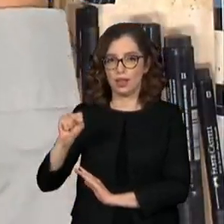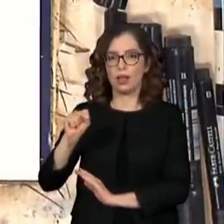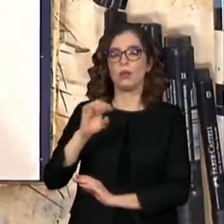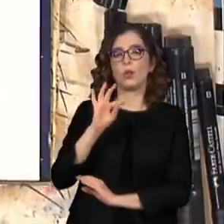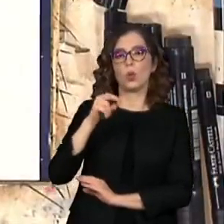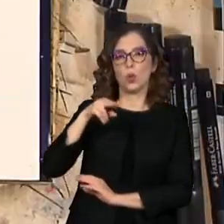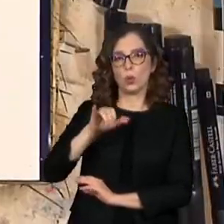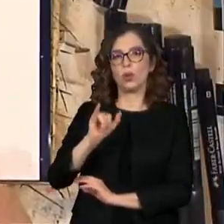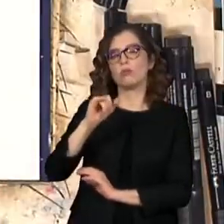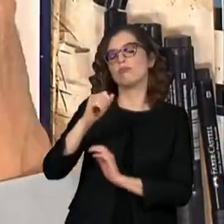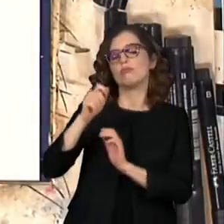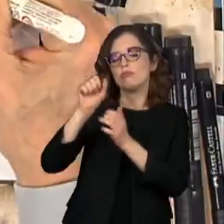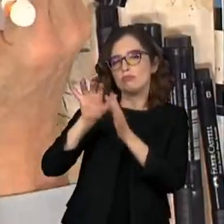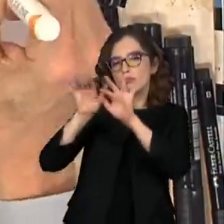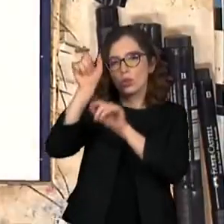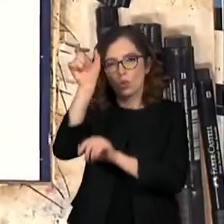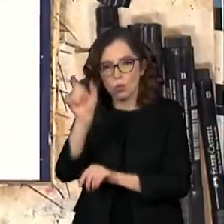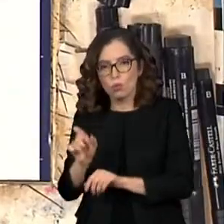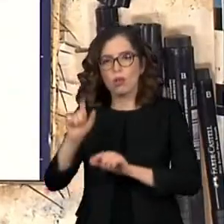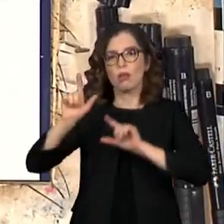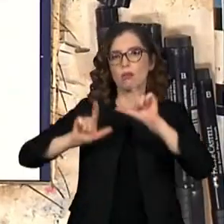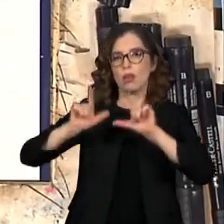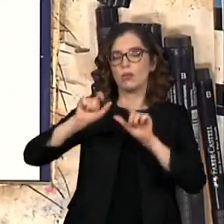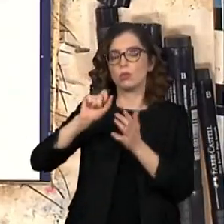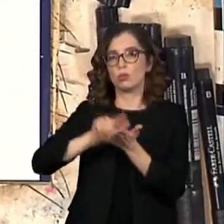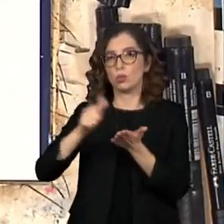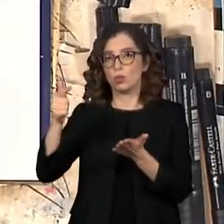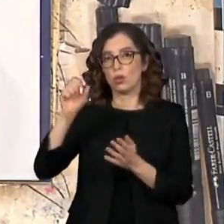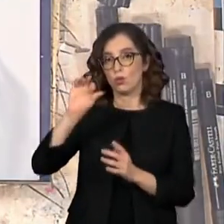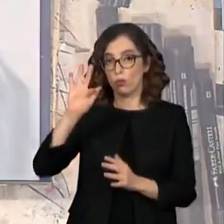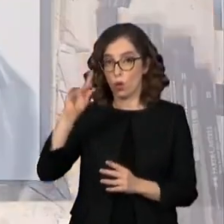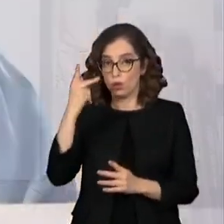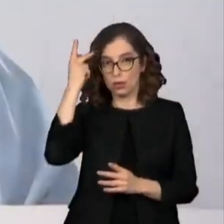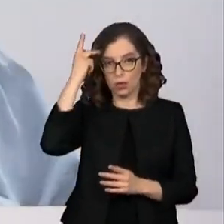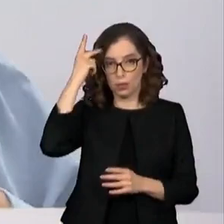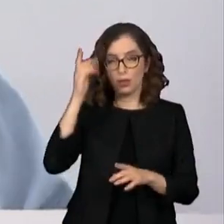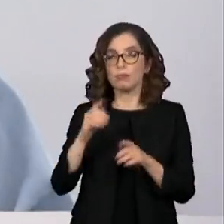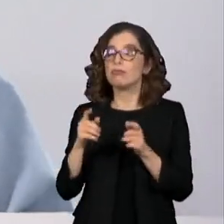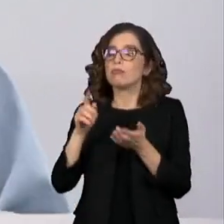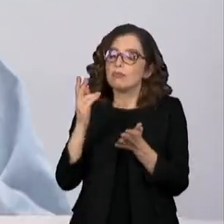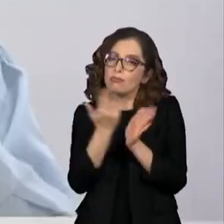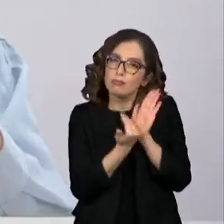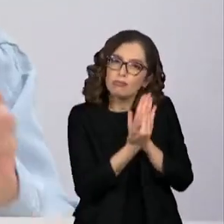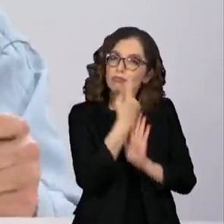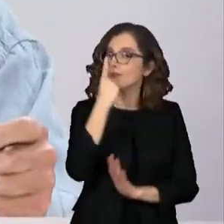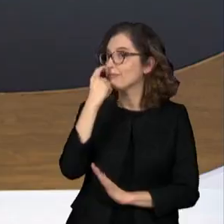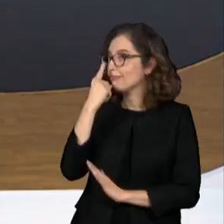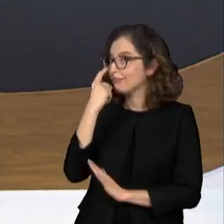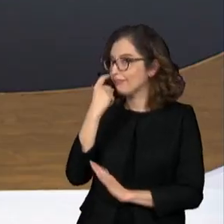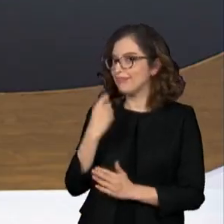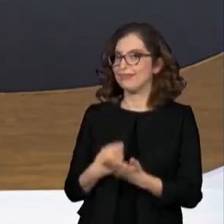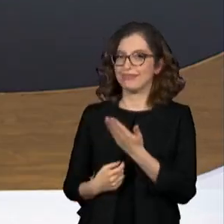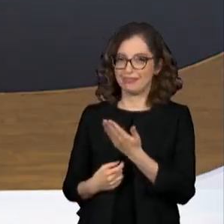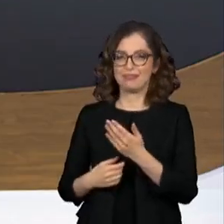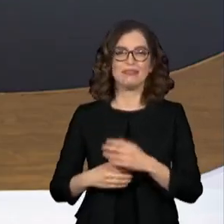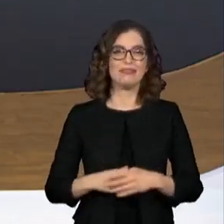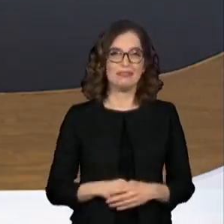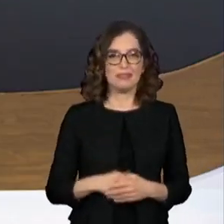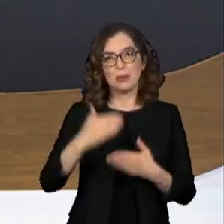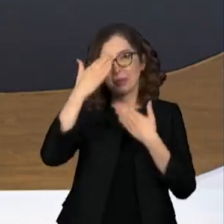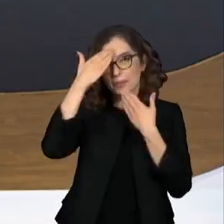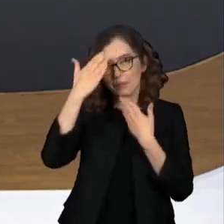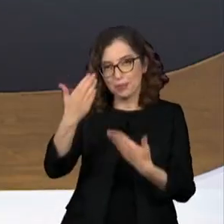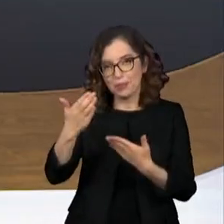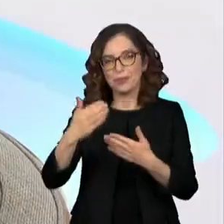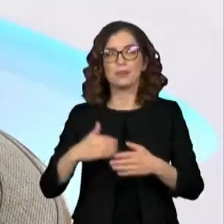Ainda com um abraço em forma de desenho do nosso Paulo Caruso. Boa noite, Fátima. Muito obrigada por estar aqui com a gente essa noite, ter